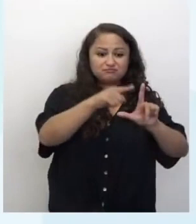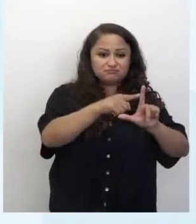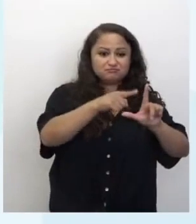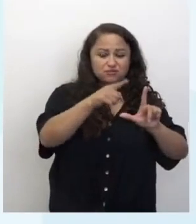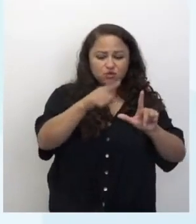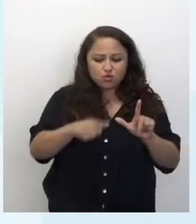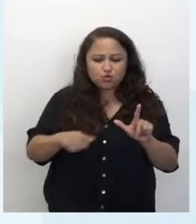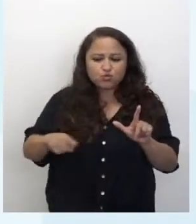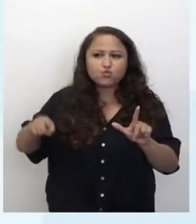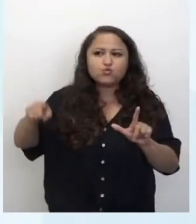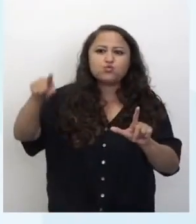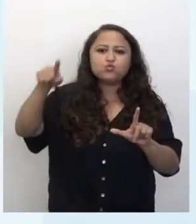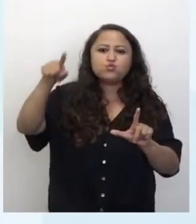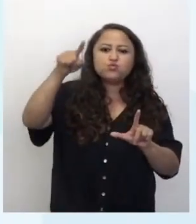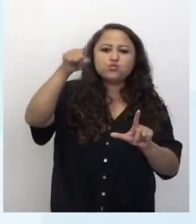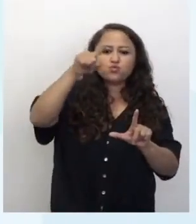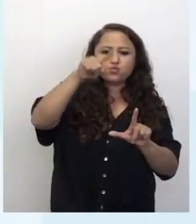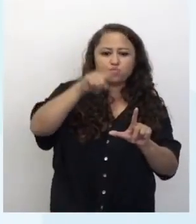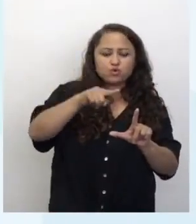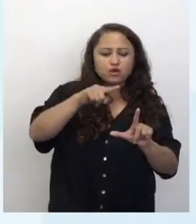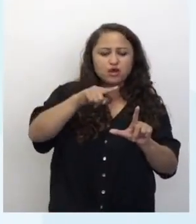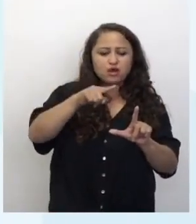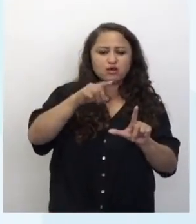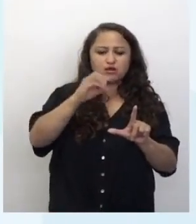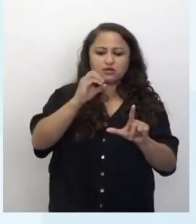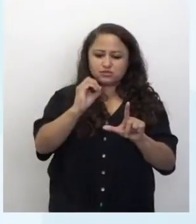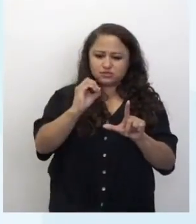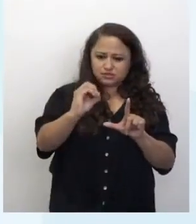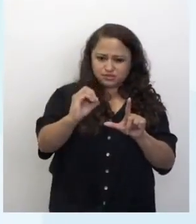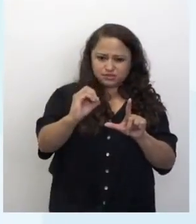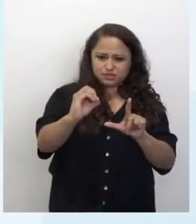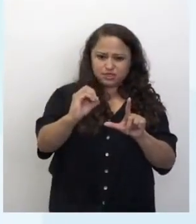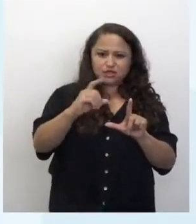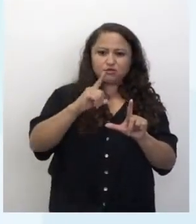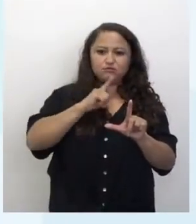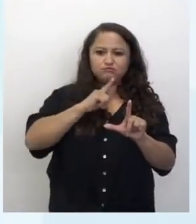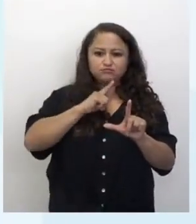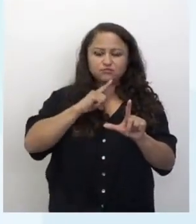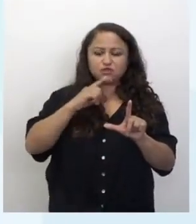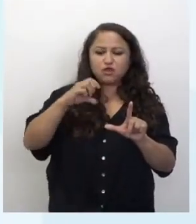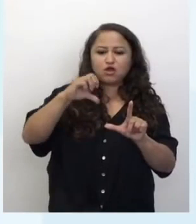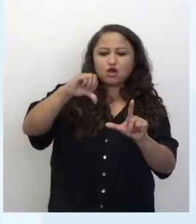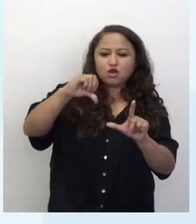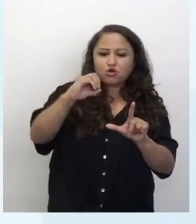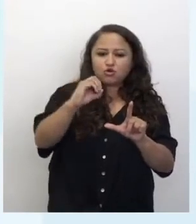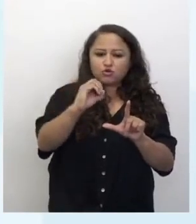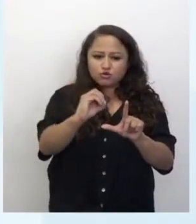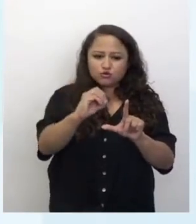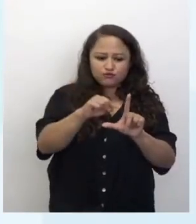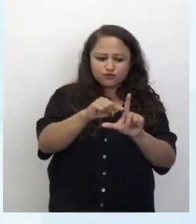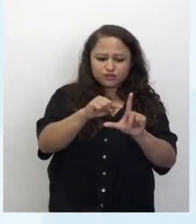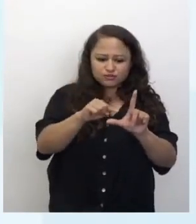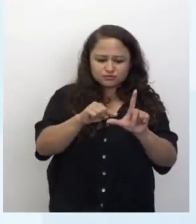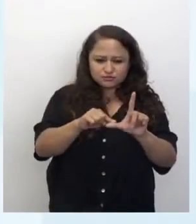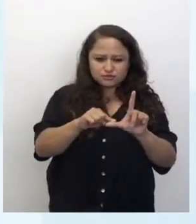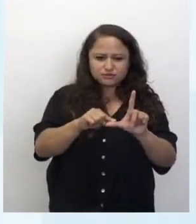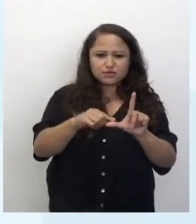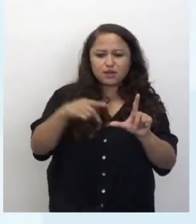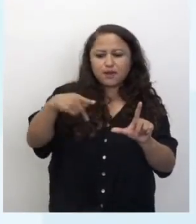completa, iniciando no zero, passando pelo 90, que é o π sobre 2, 180 graus, que é o